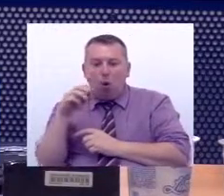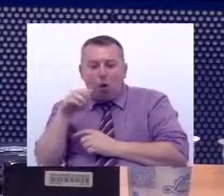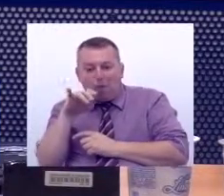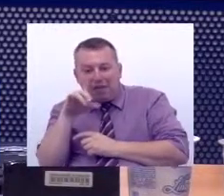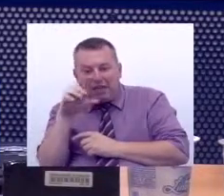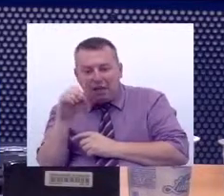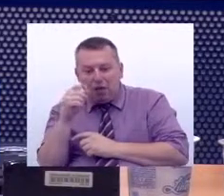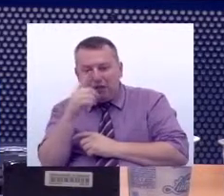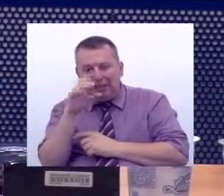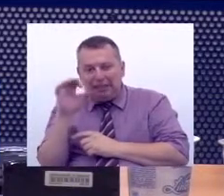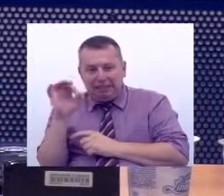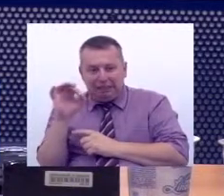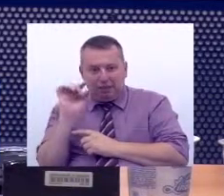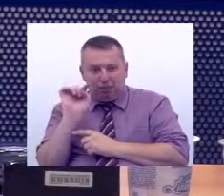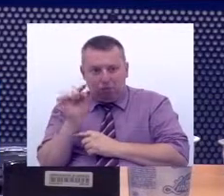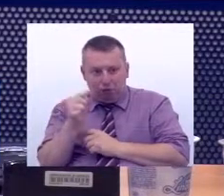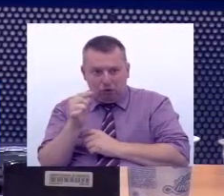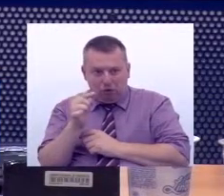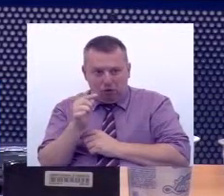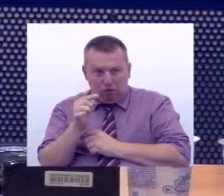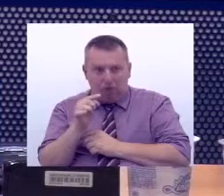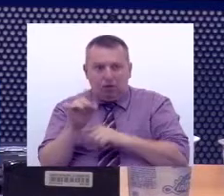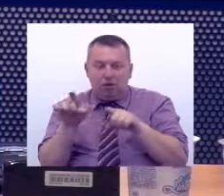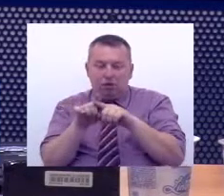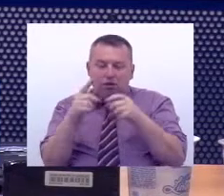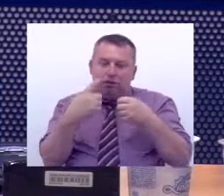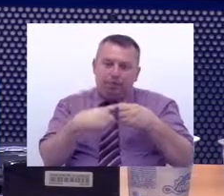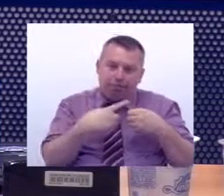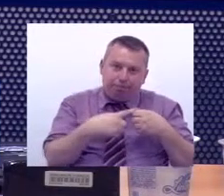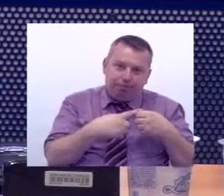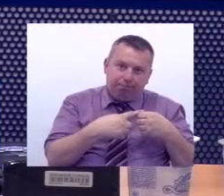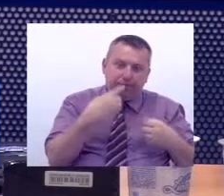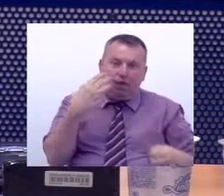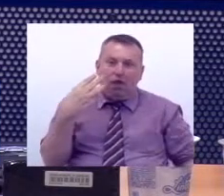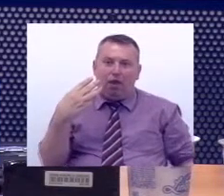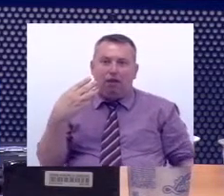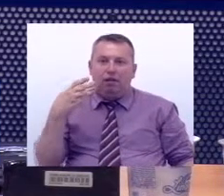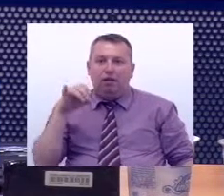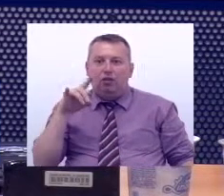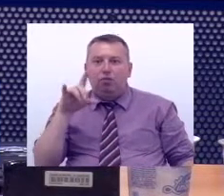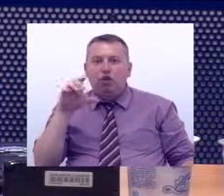R$1.100.000, né, do convênio, e a contrapartida do município,